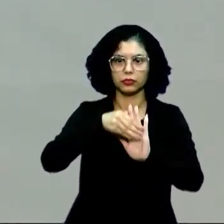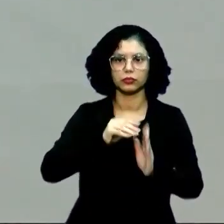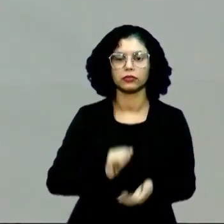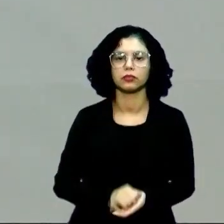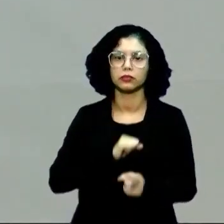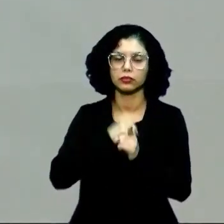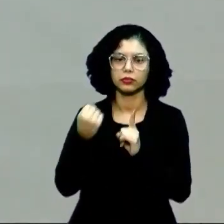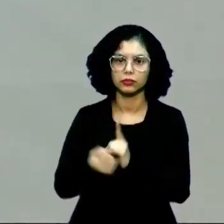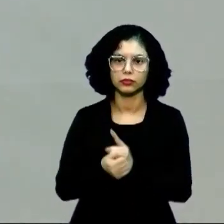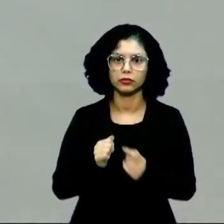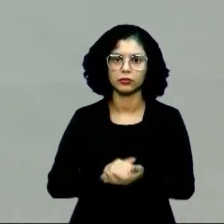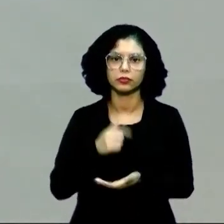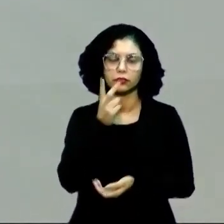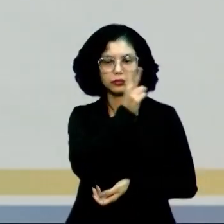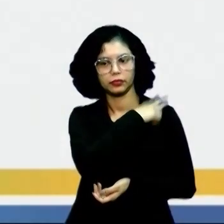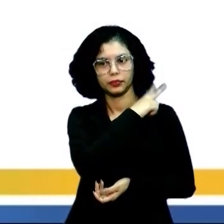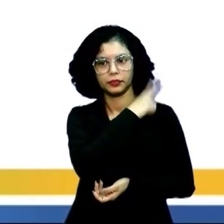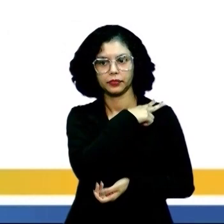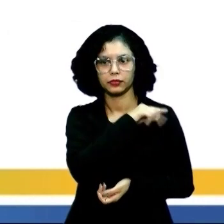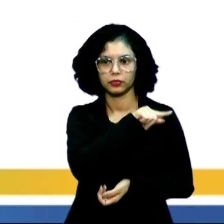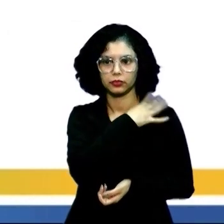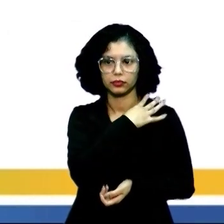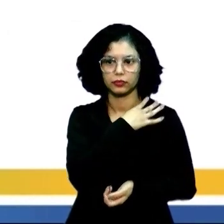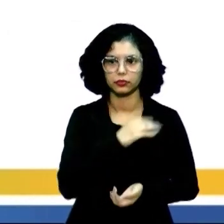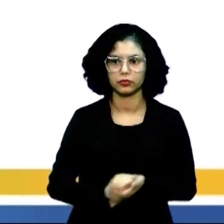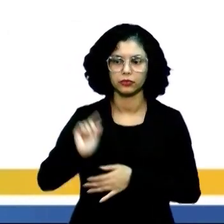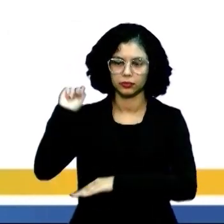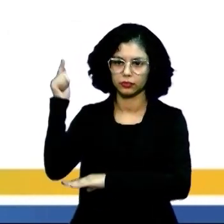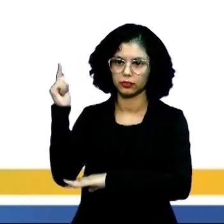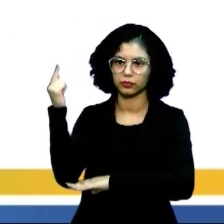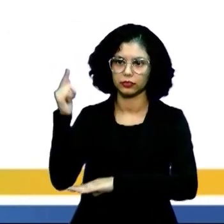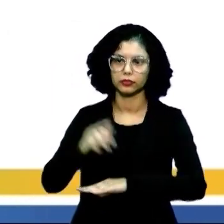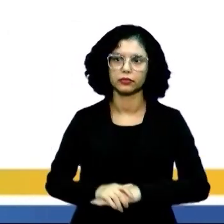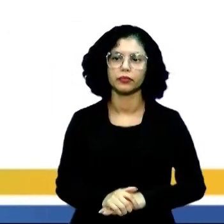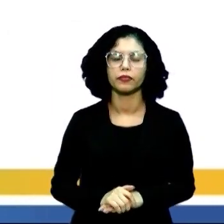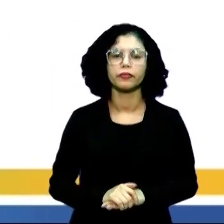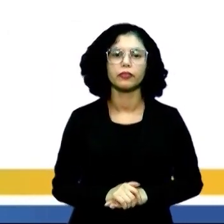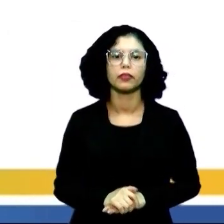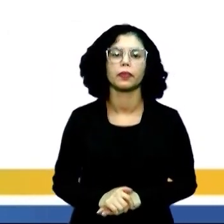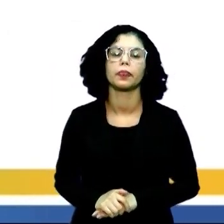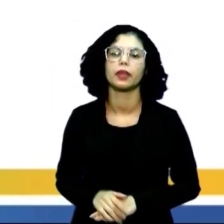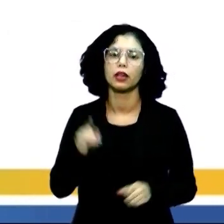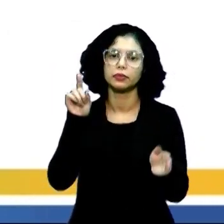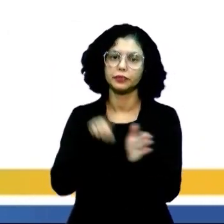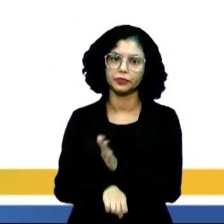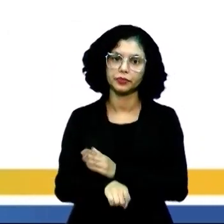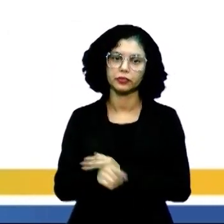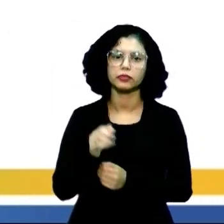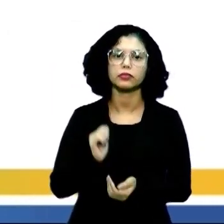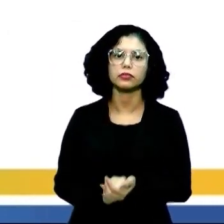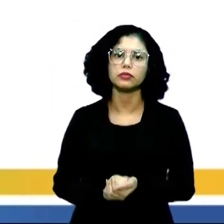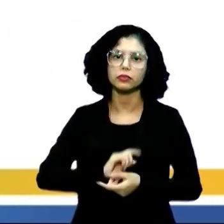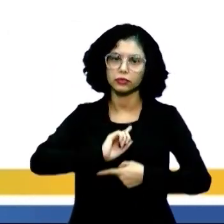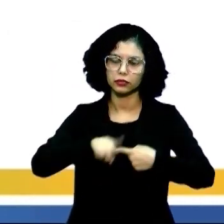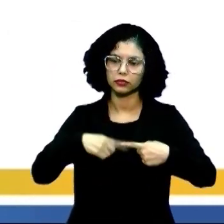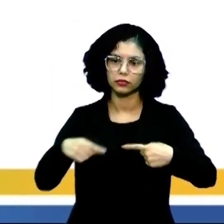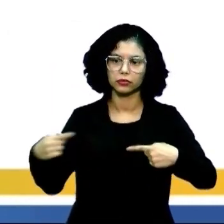No caso, livro 2, componente de Geografia. A questão, ela tá lá na